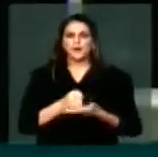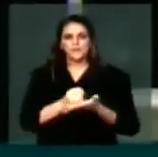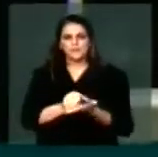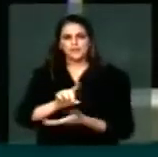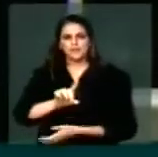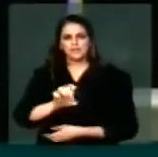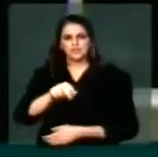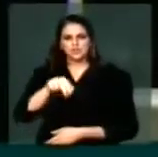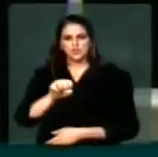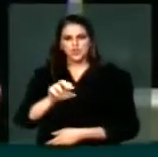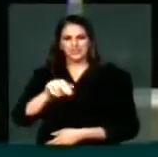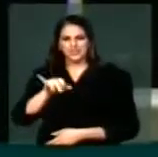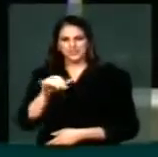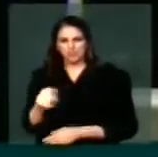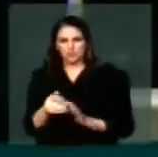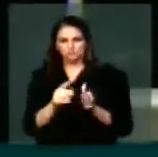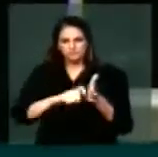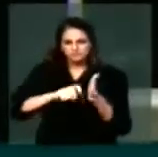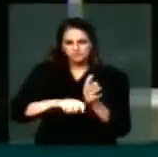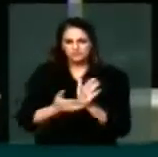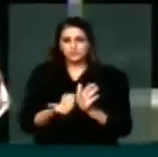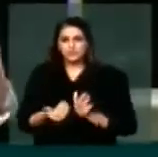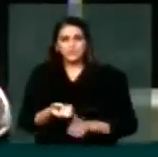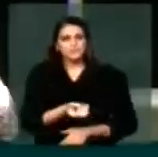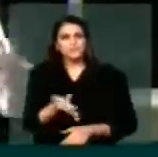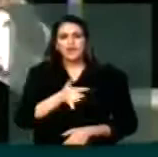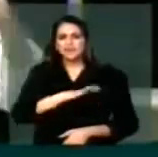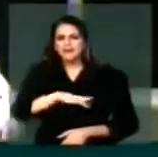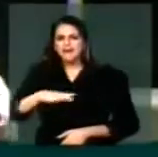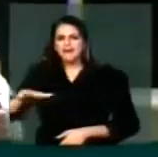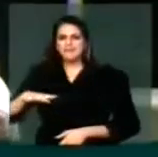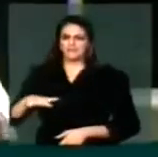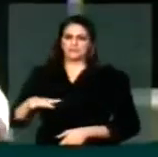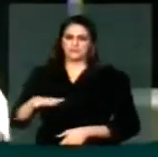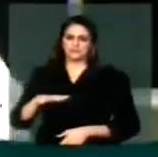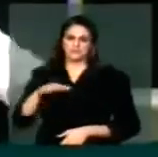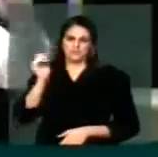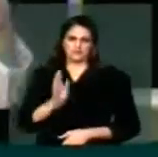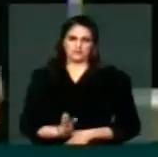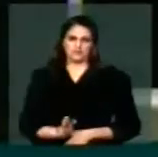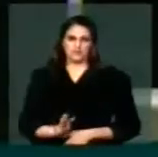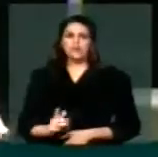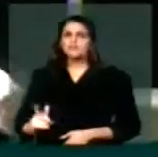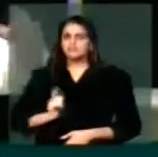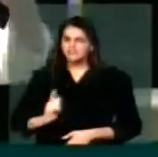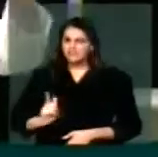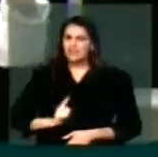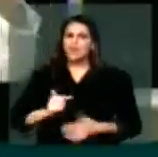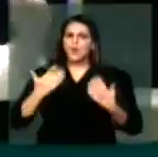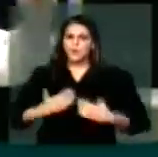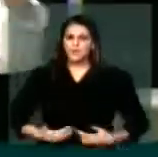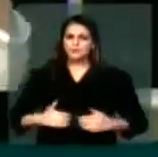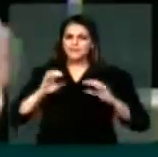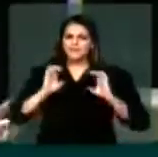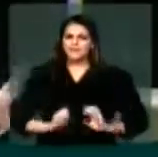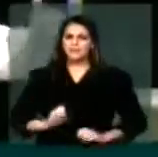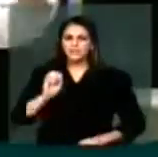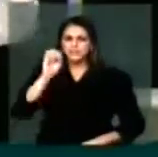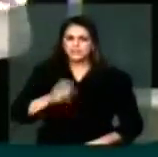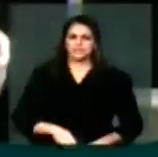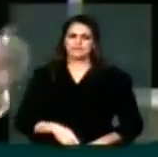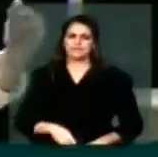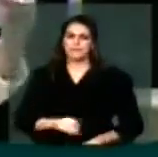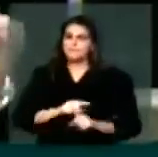industriais no Brasil. Isto significa que há comportamentos éticos, apesar de uma lei